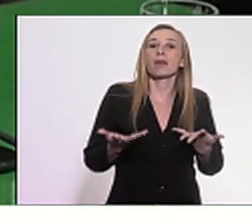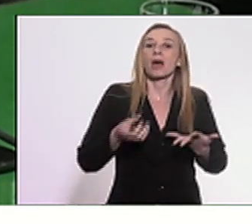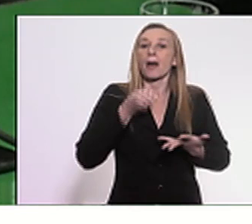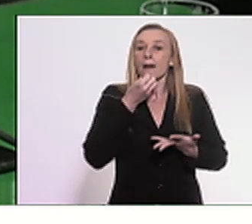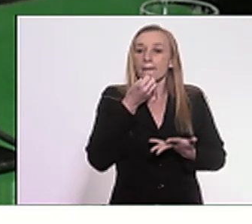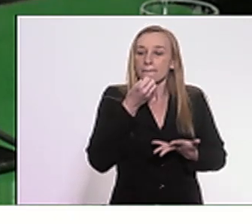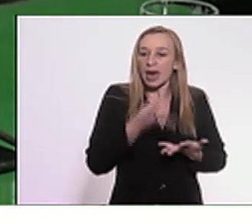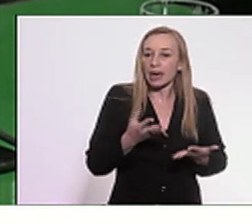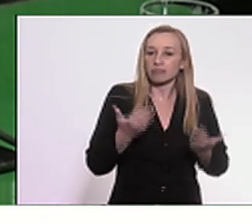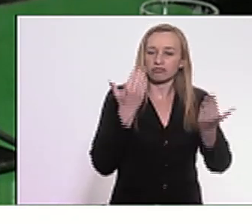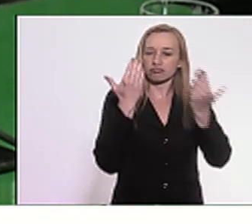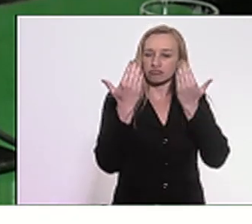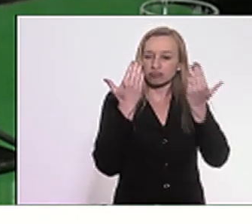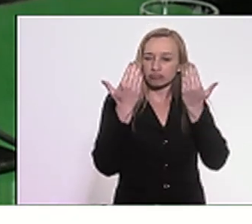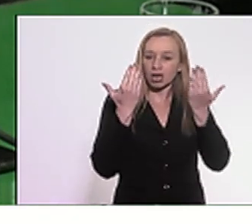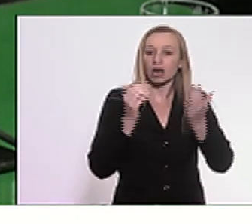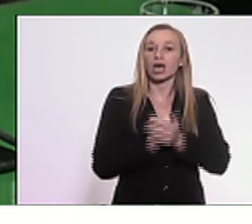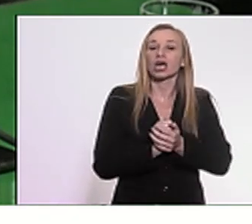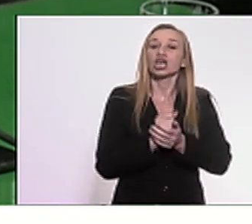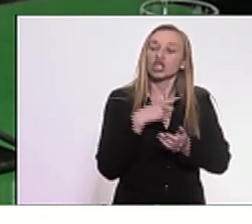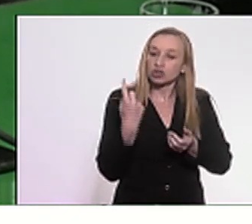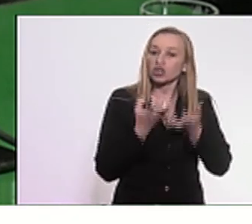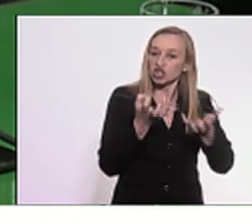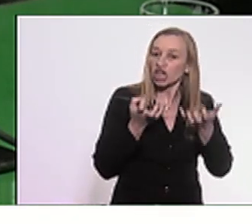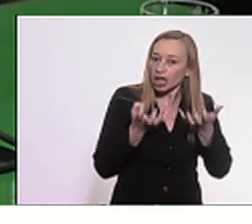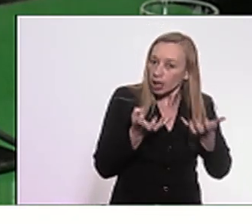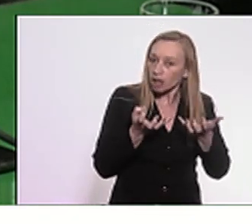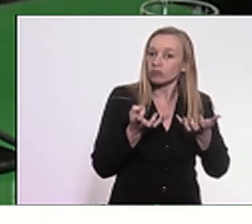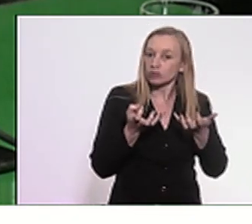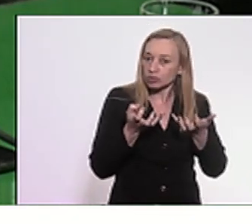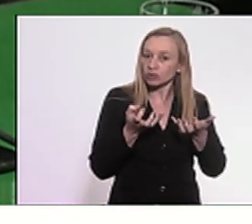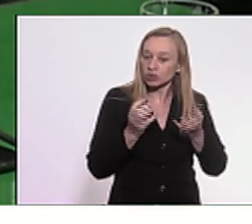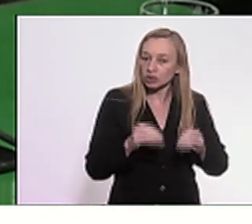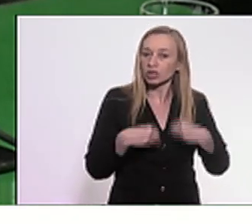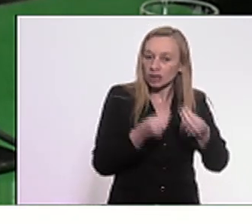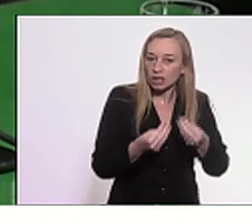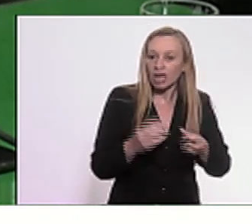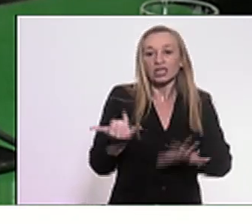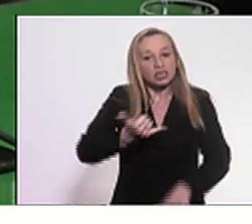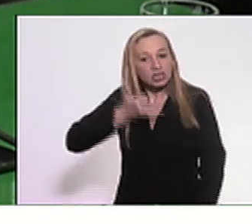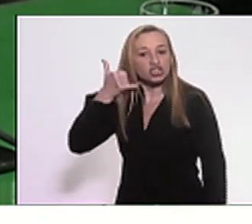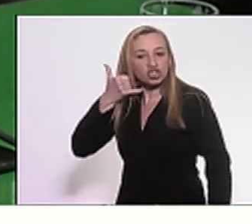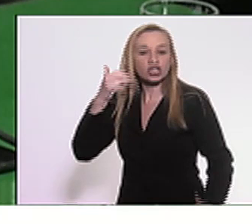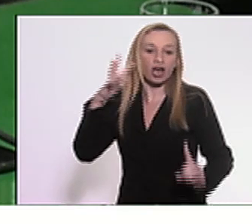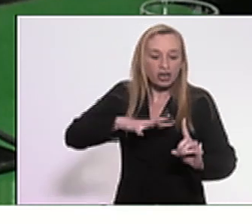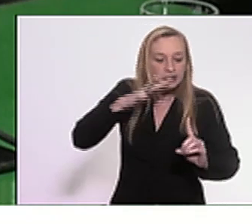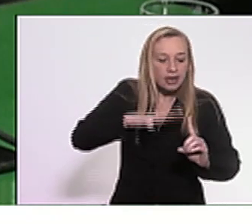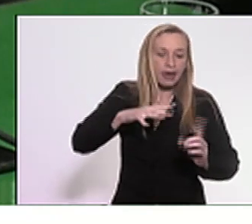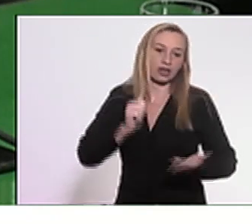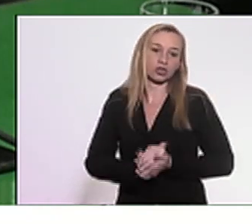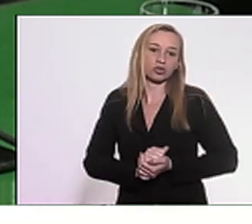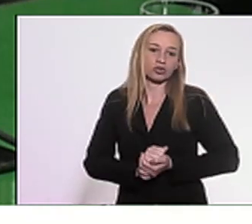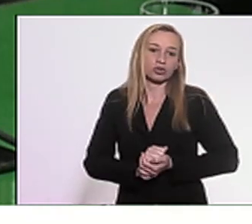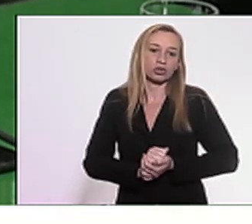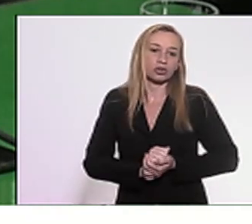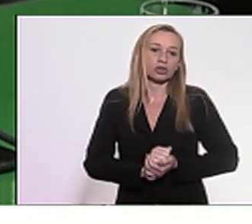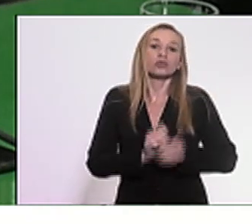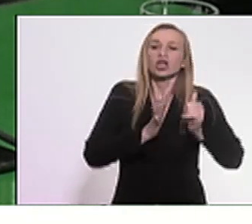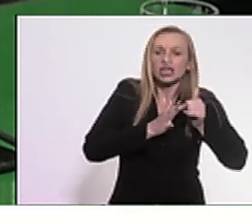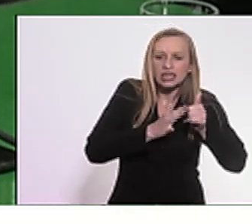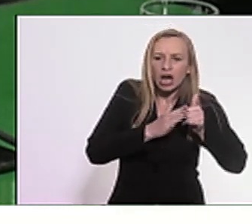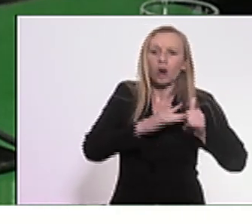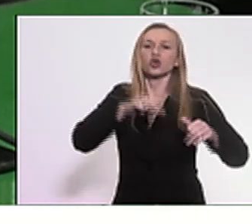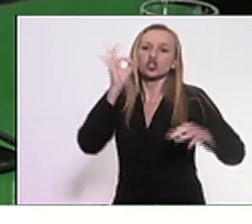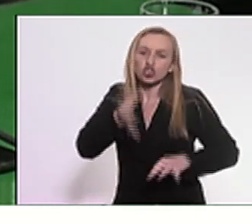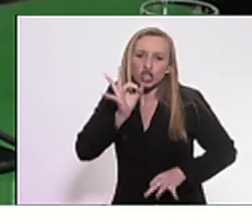bem psicologicamente. E é isso que a gente quer proporcionar, através desse disque assédio, um canal justamente para a gente